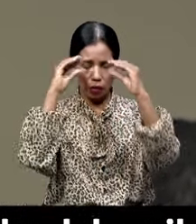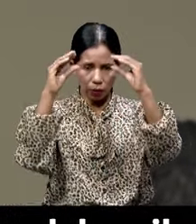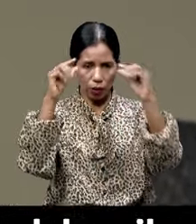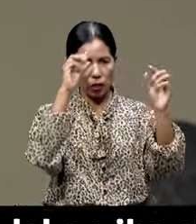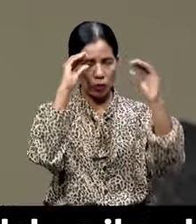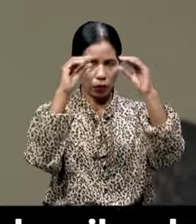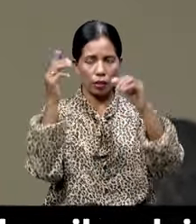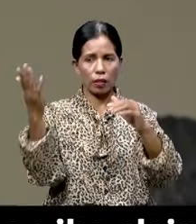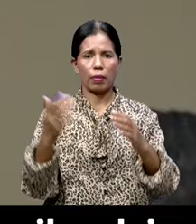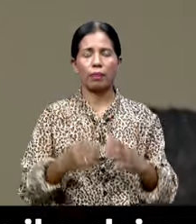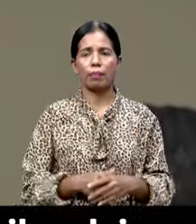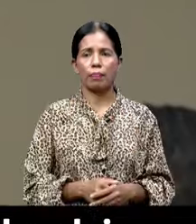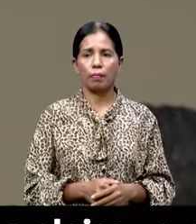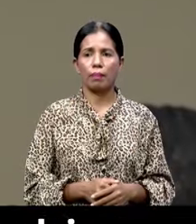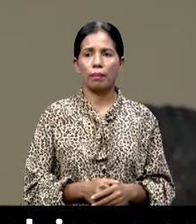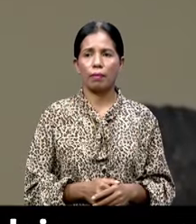anorine,